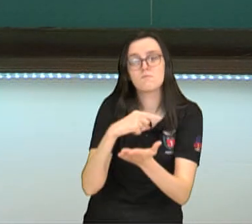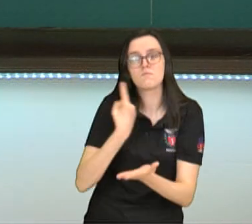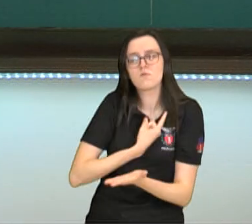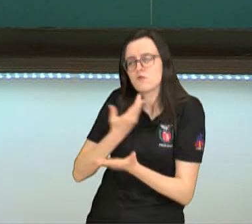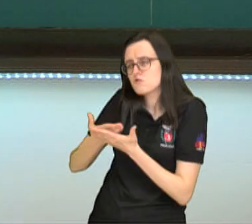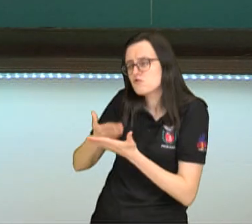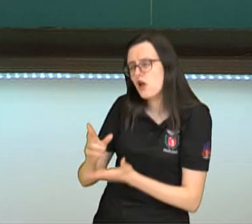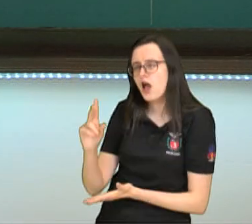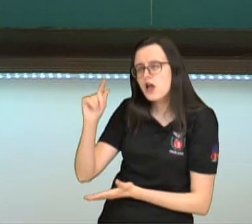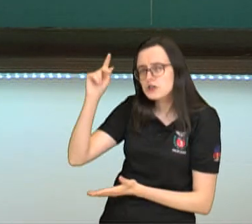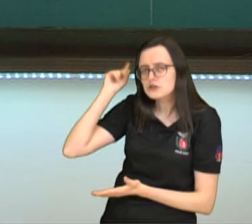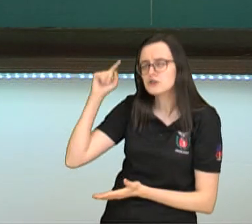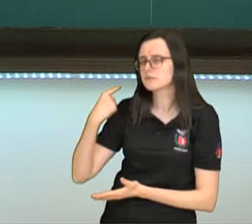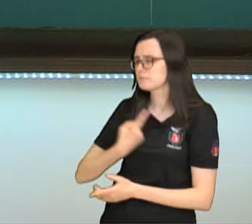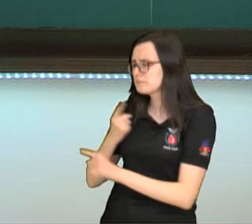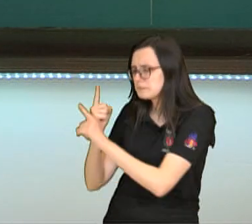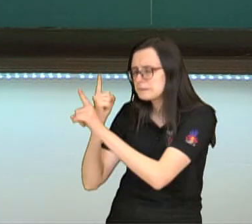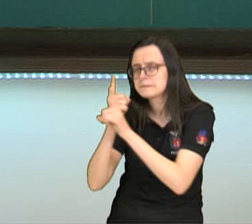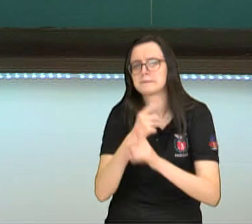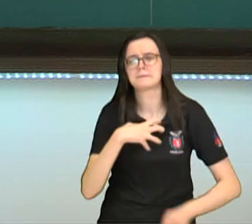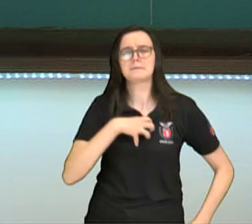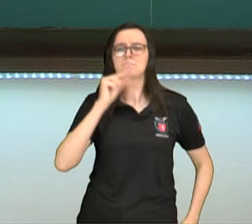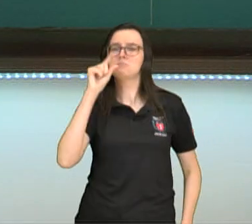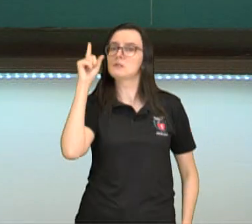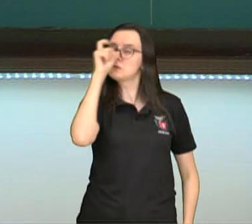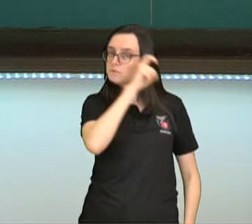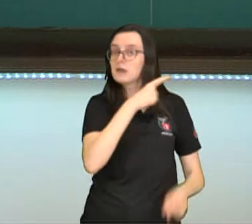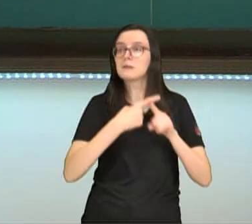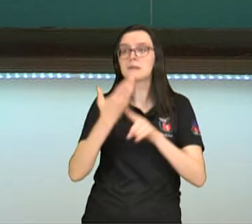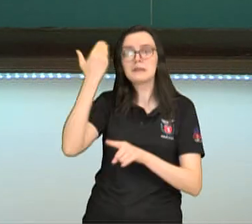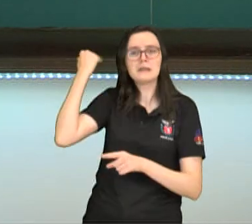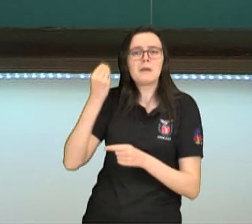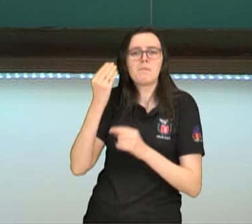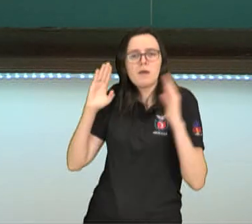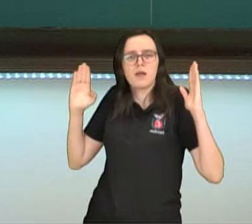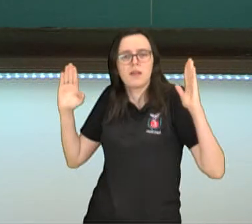fontes antigas, a gente tem algumas dificuldades, porque é um tempo muito